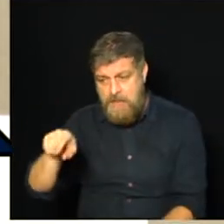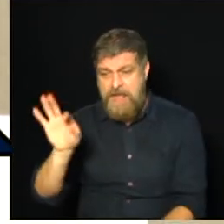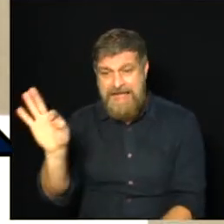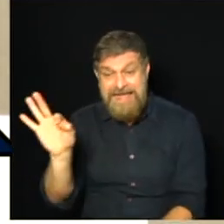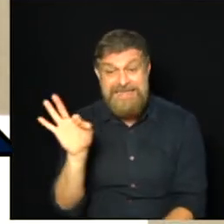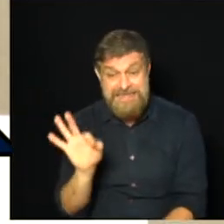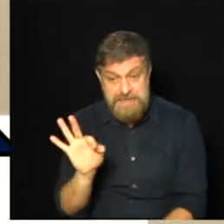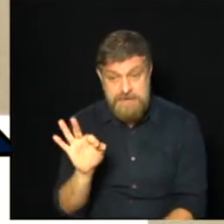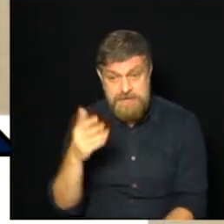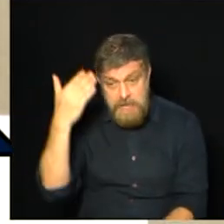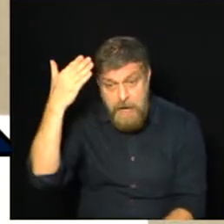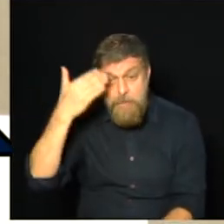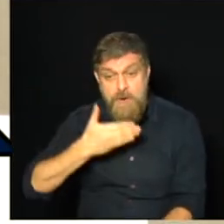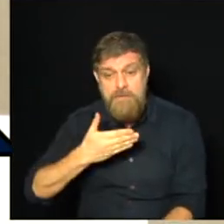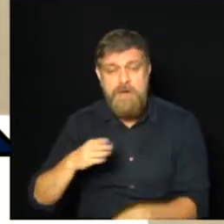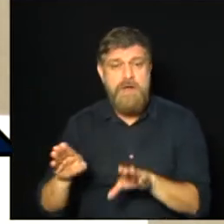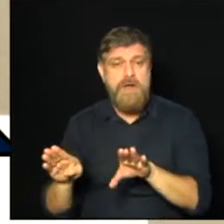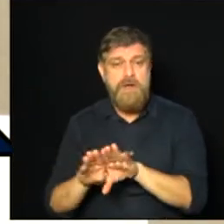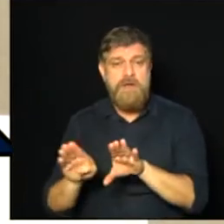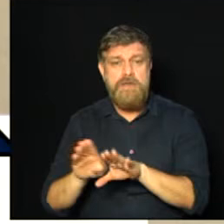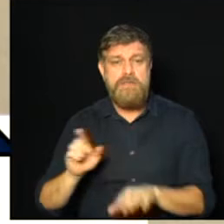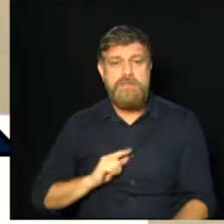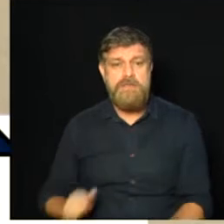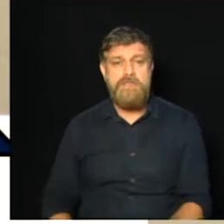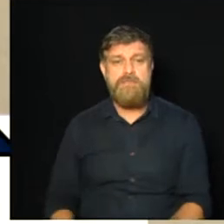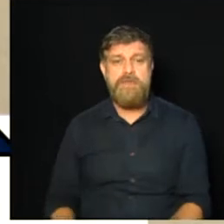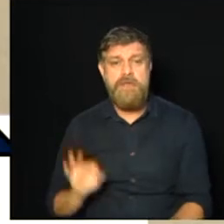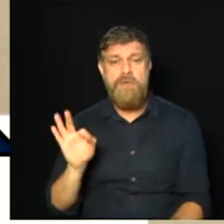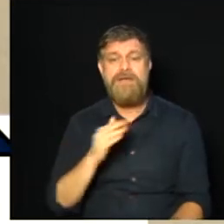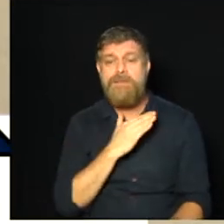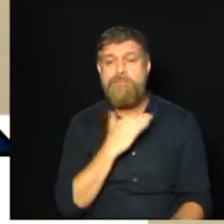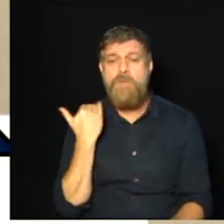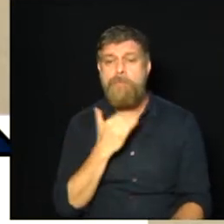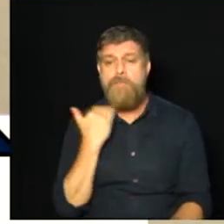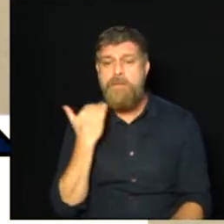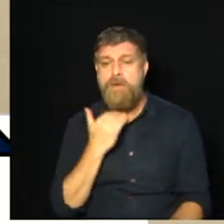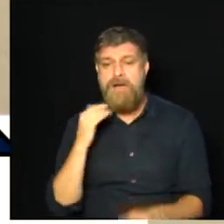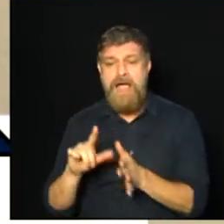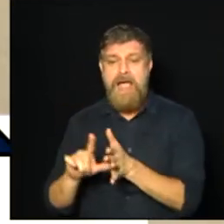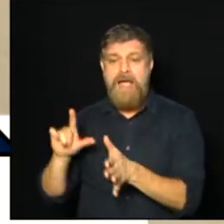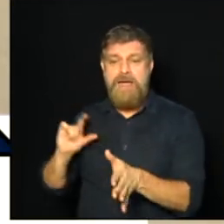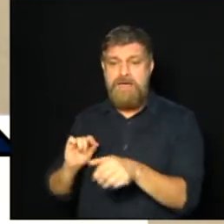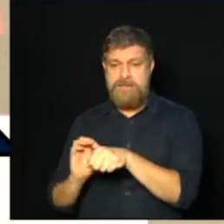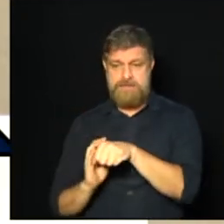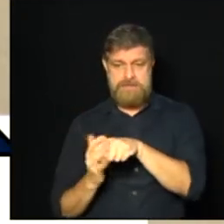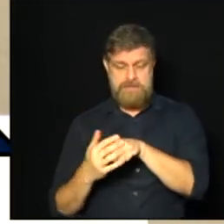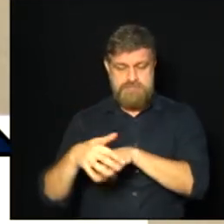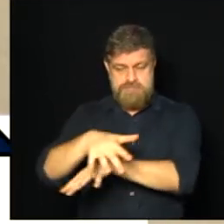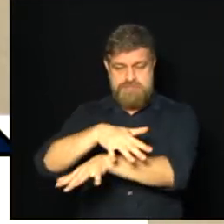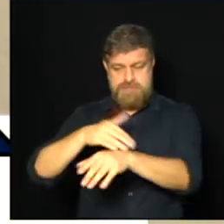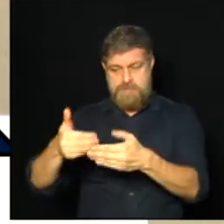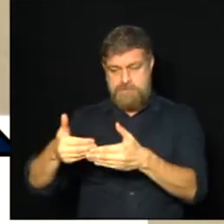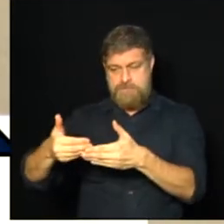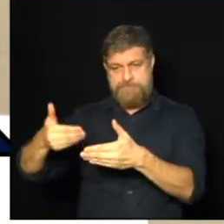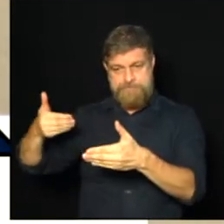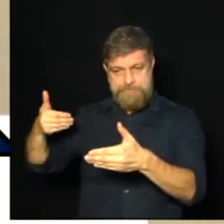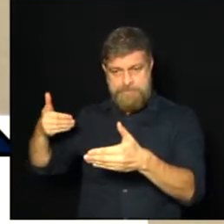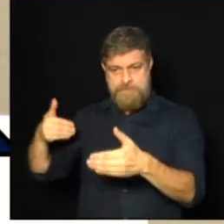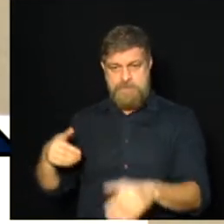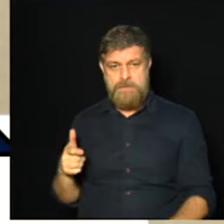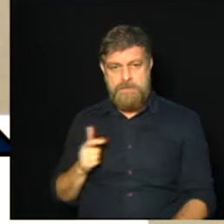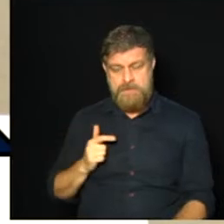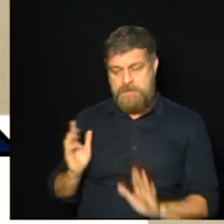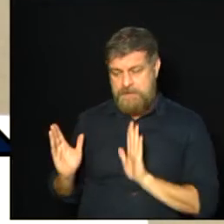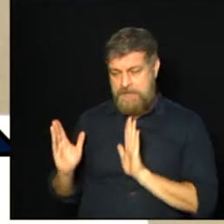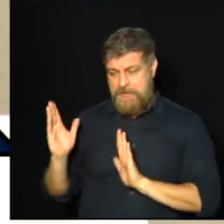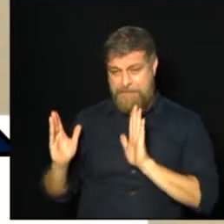estatisticamente, inclusive sobre índice de mortalidade antes da pandemia, né, deslocando aí esse período